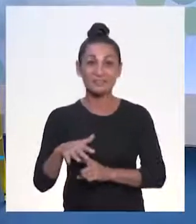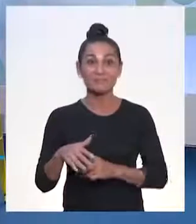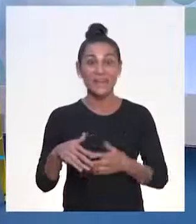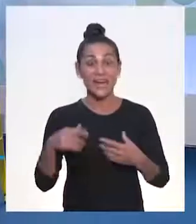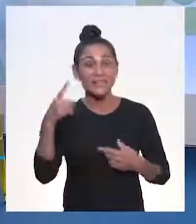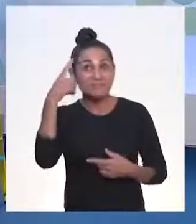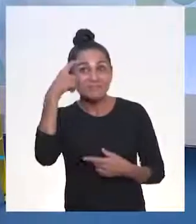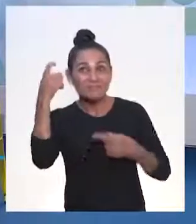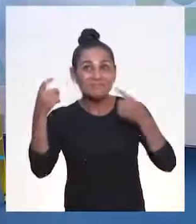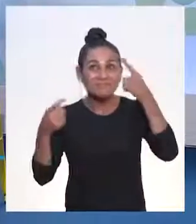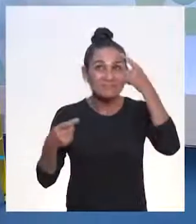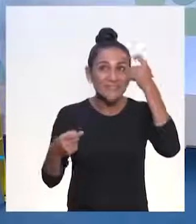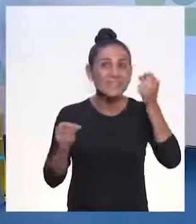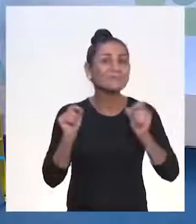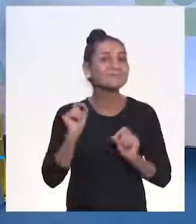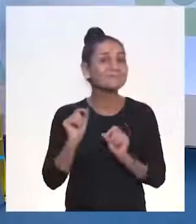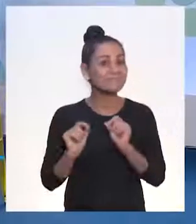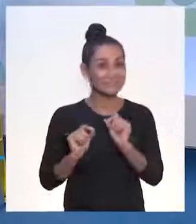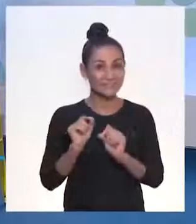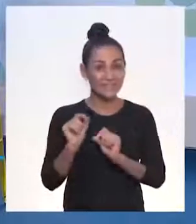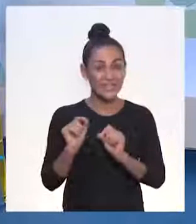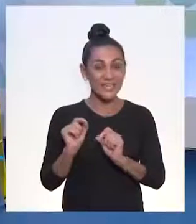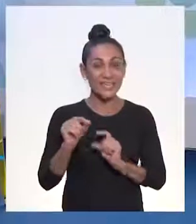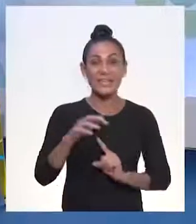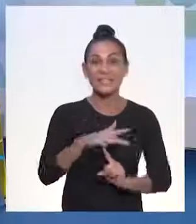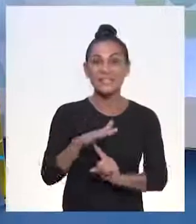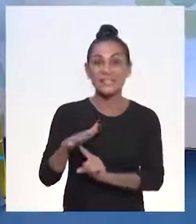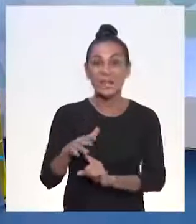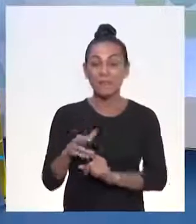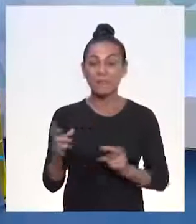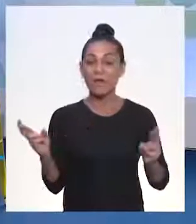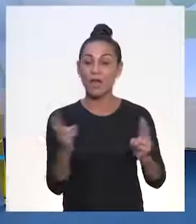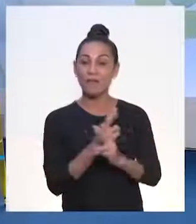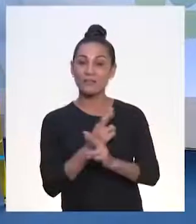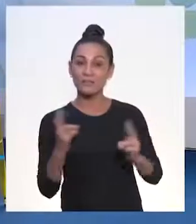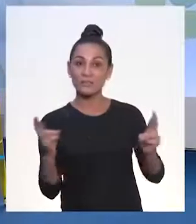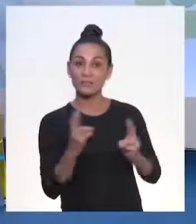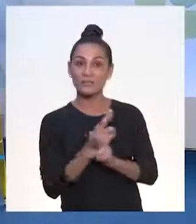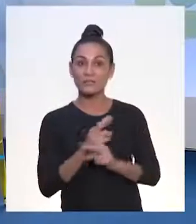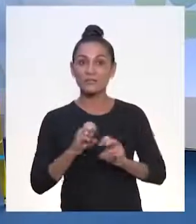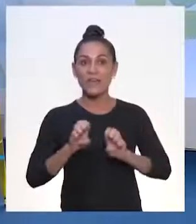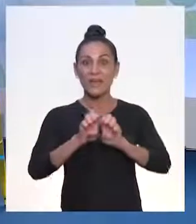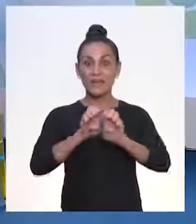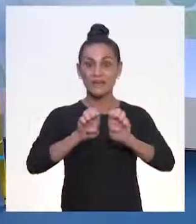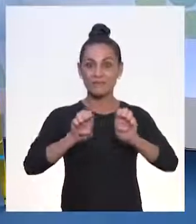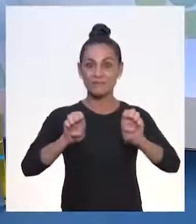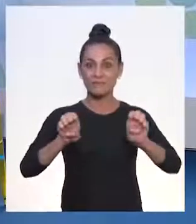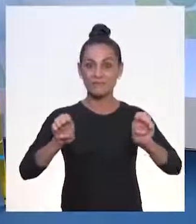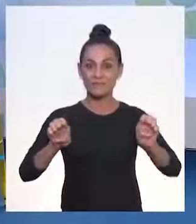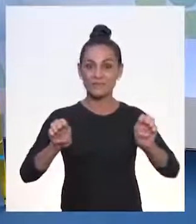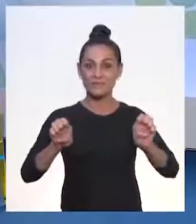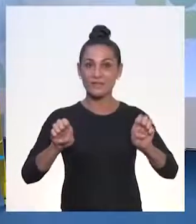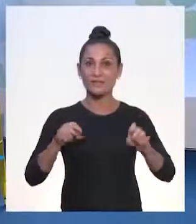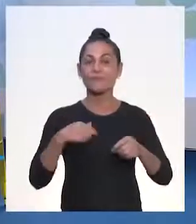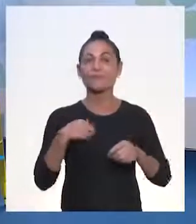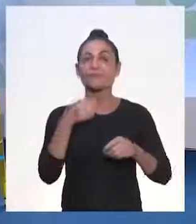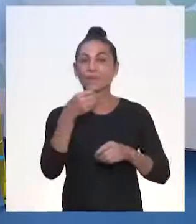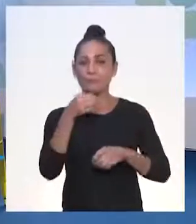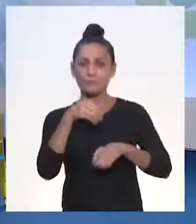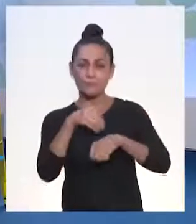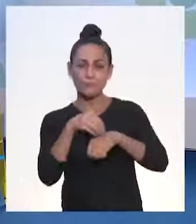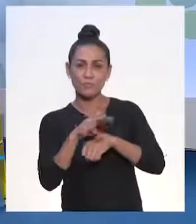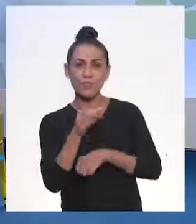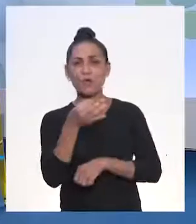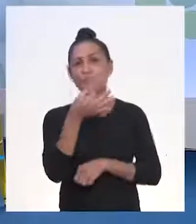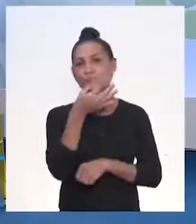A ideia que nós vamos submeter a essa feira é relacionada aí às equações, né? Hoje nós vamos comentar aí um pouquinho sobre